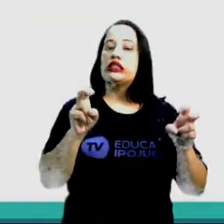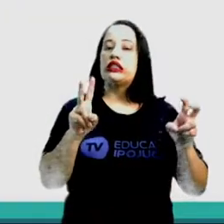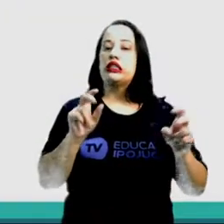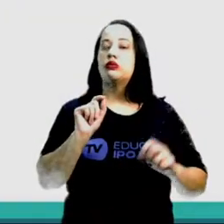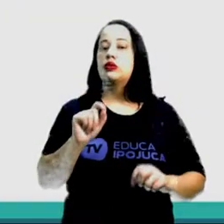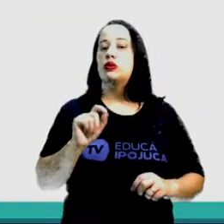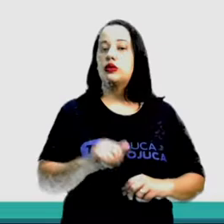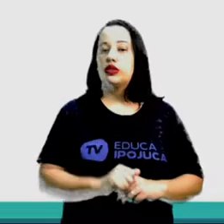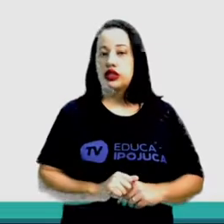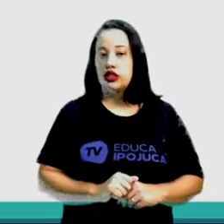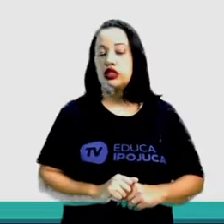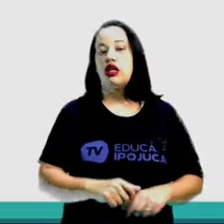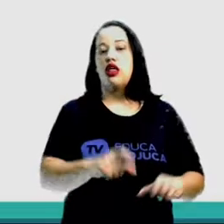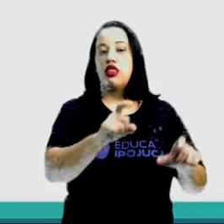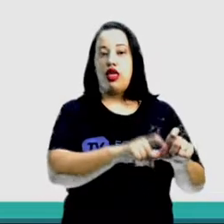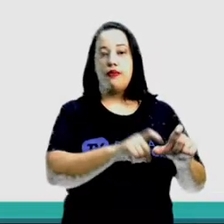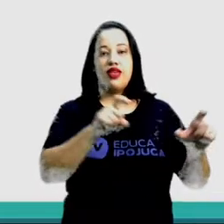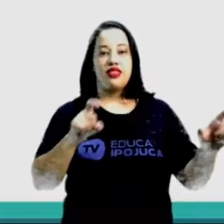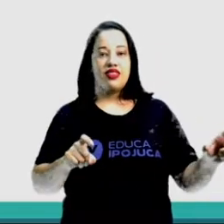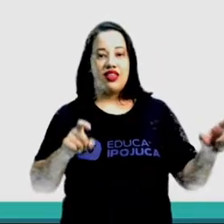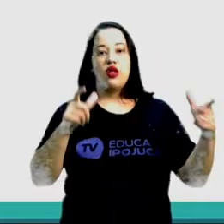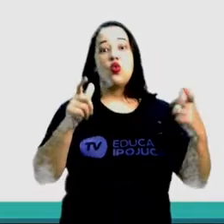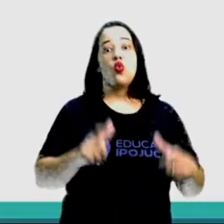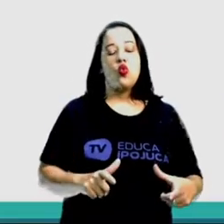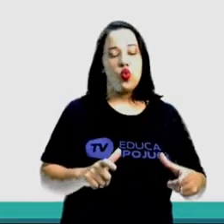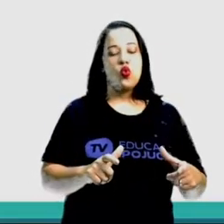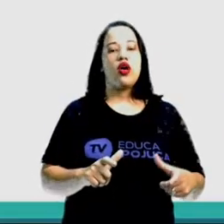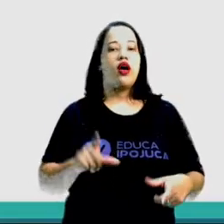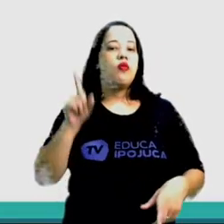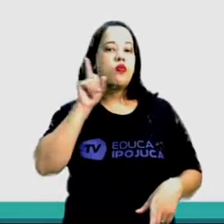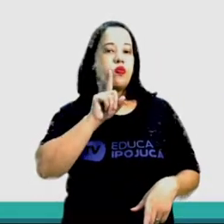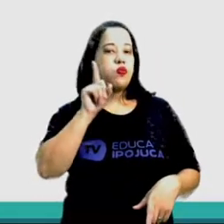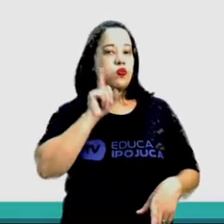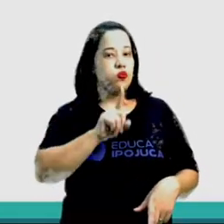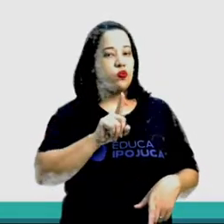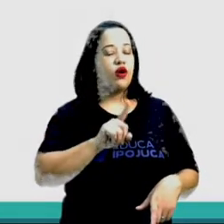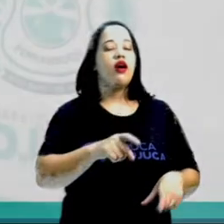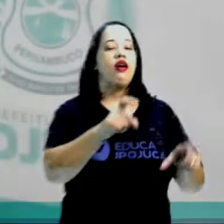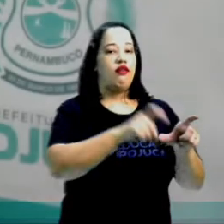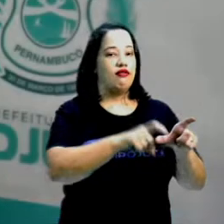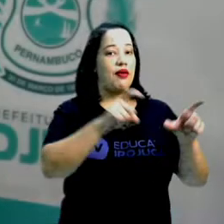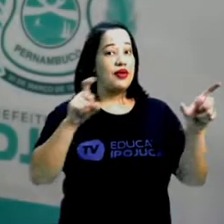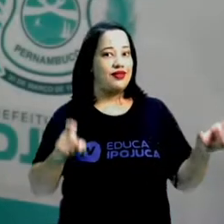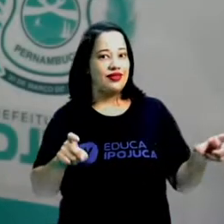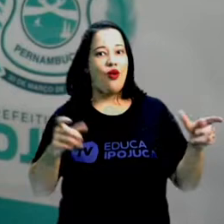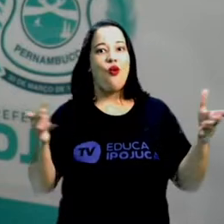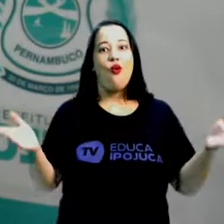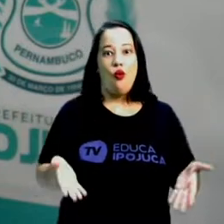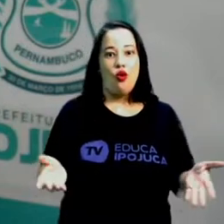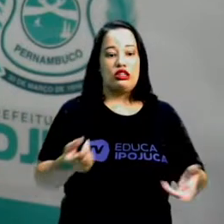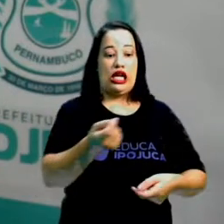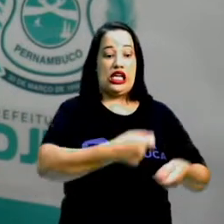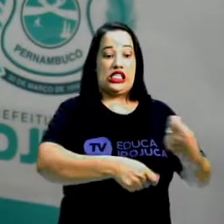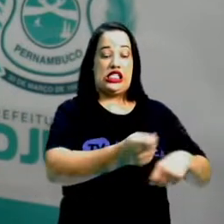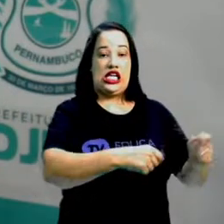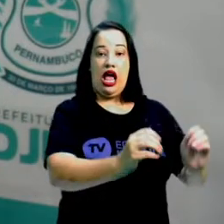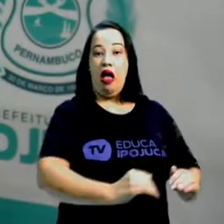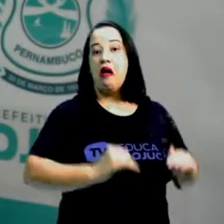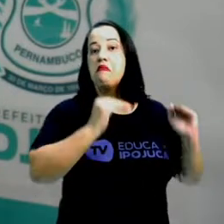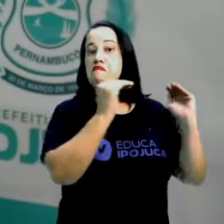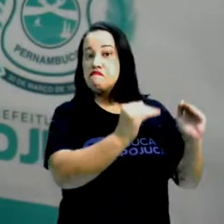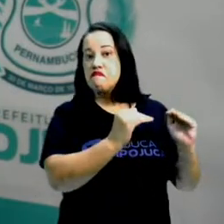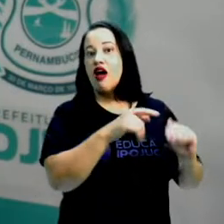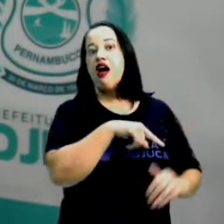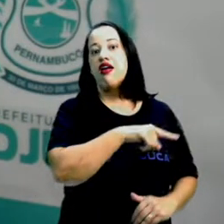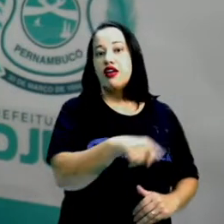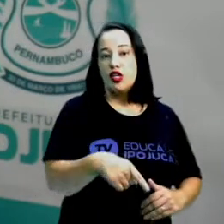a independência dos Estados Unidos, né? Os Estados Unidos hoje é a maior economia do mundo, tá certo? E é um país que